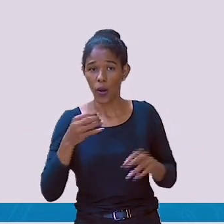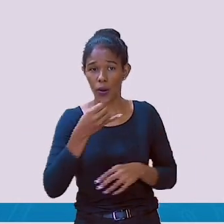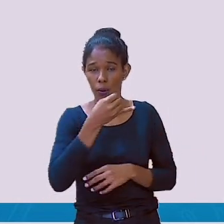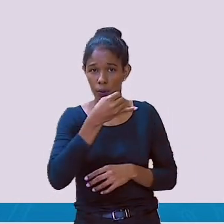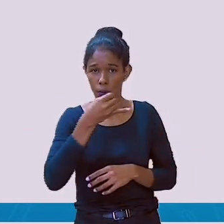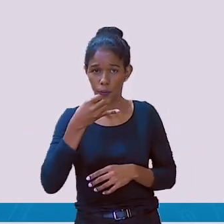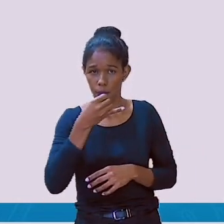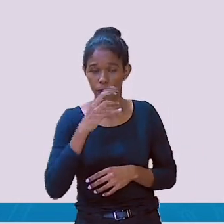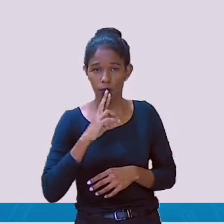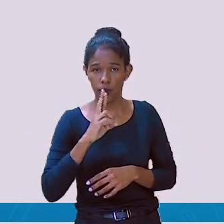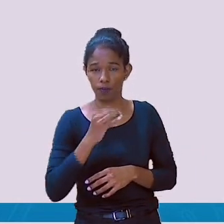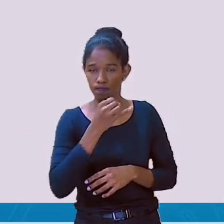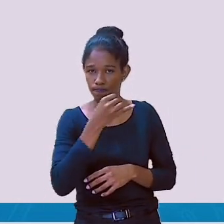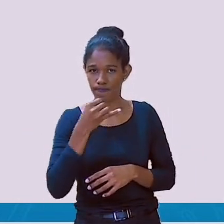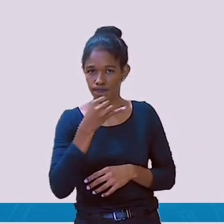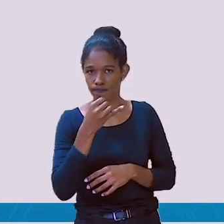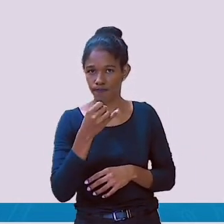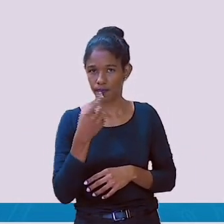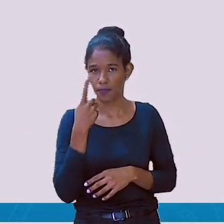Negativo.